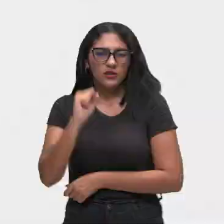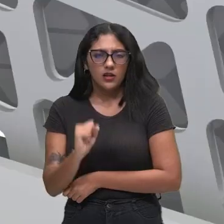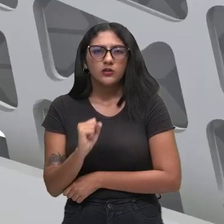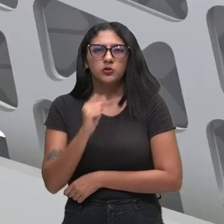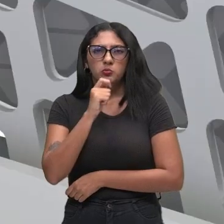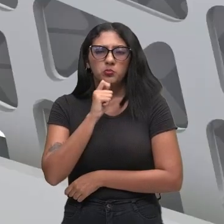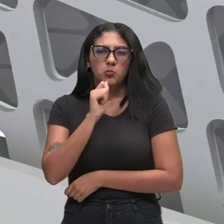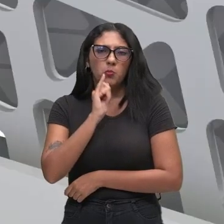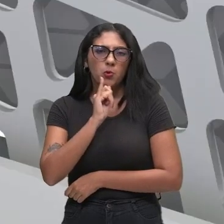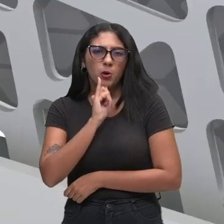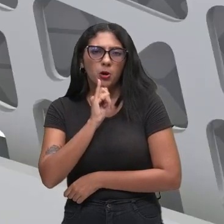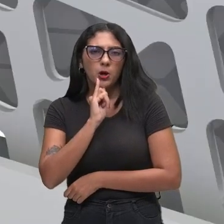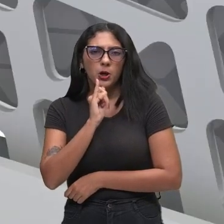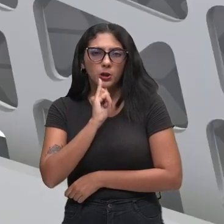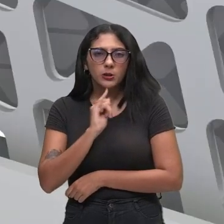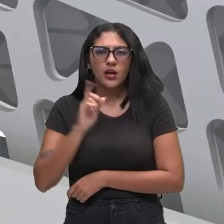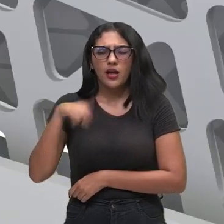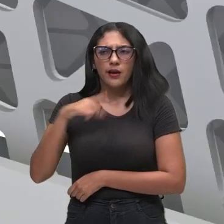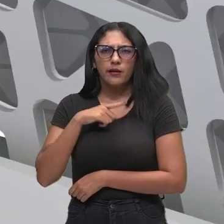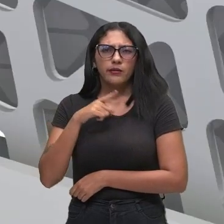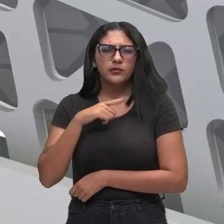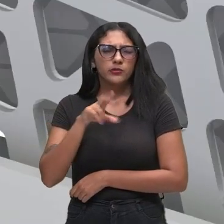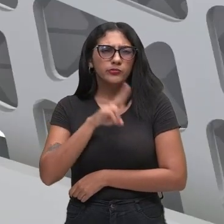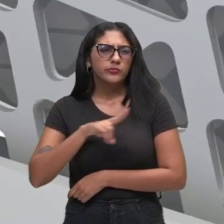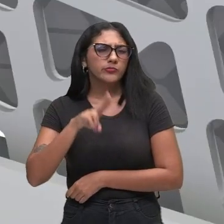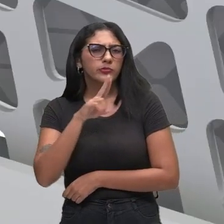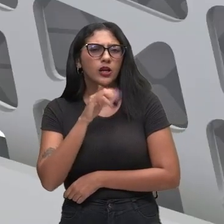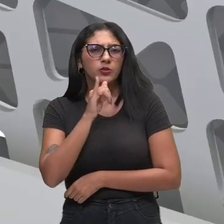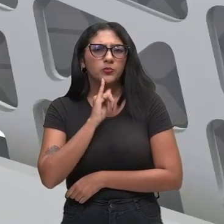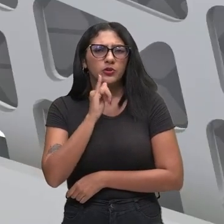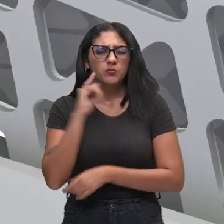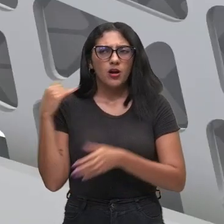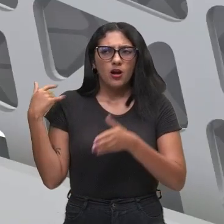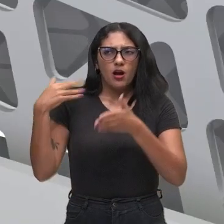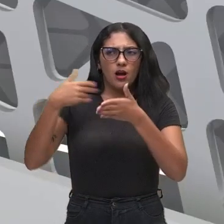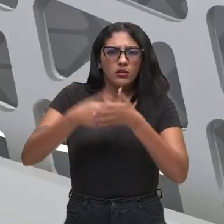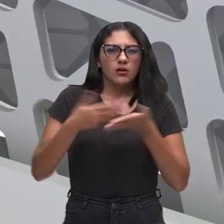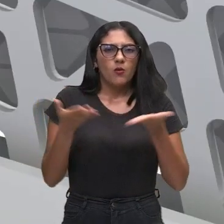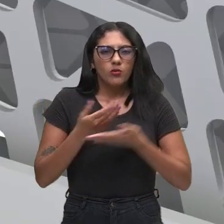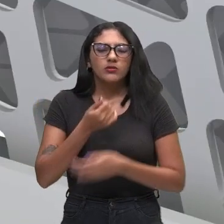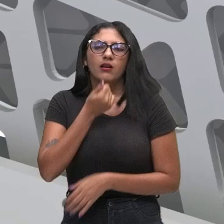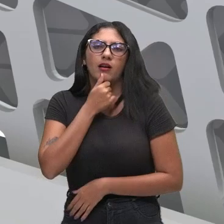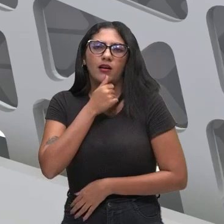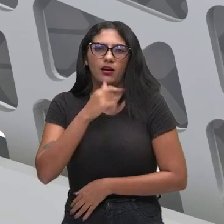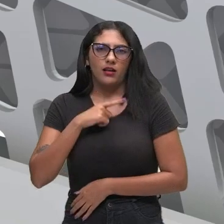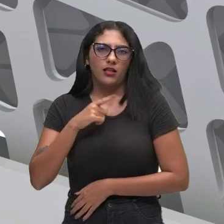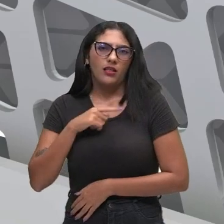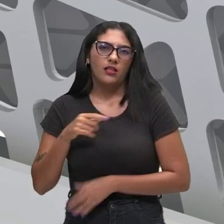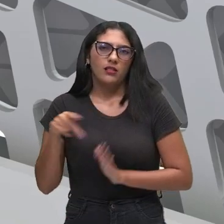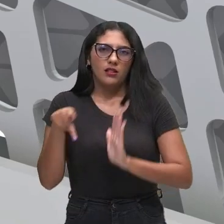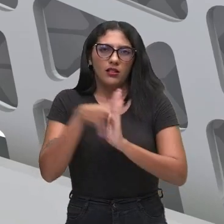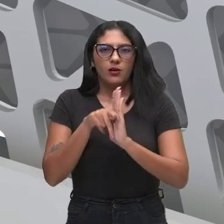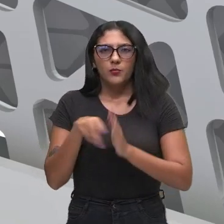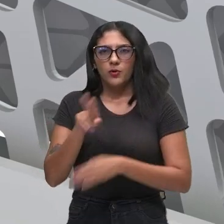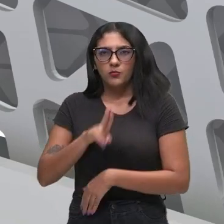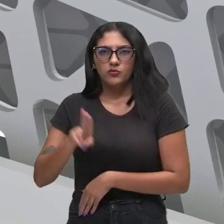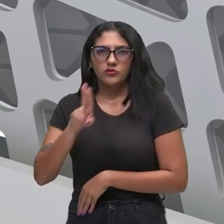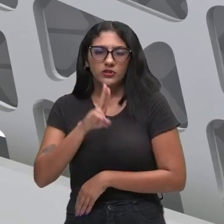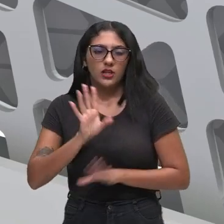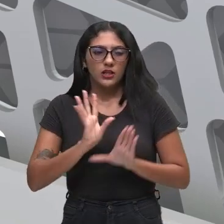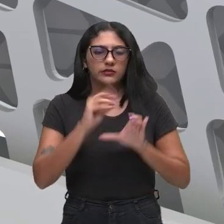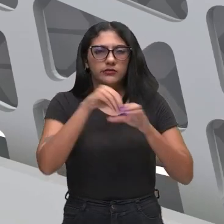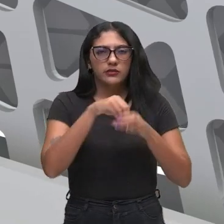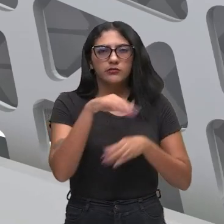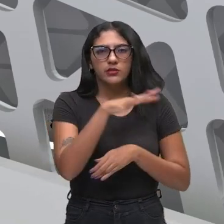elas inclusive são utilizadas, né, até hoje. Tem muito ainda processo industrial na indústria alimentícia, na